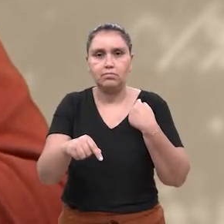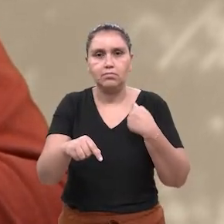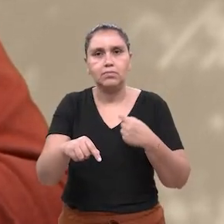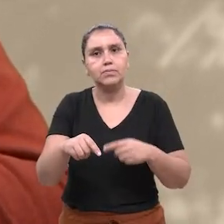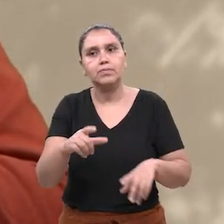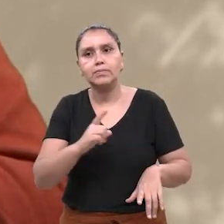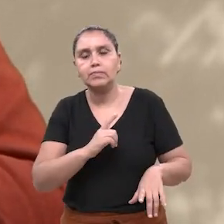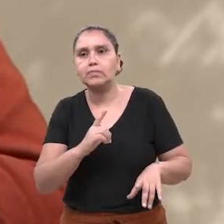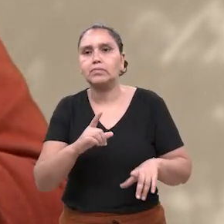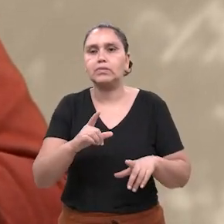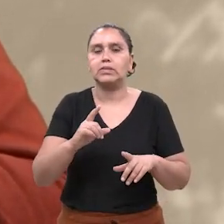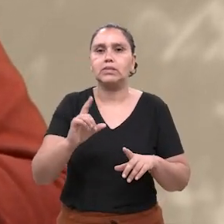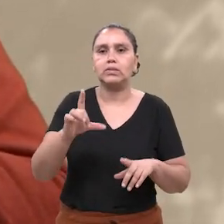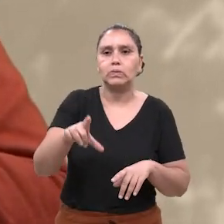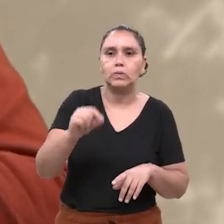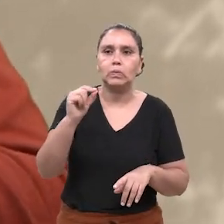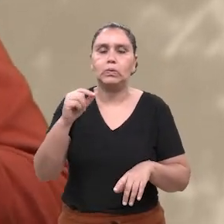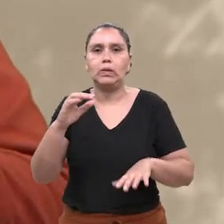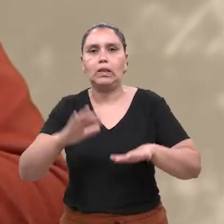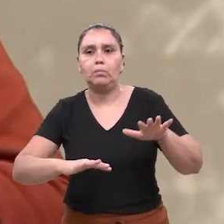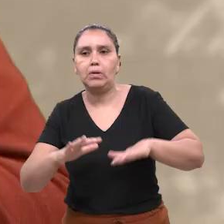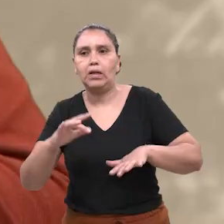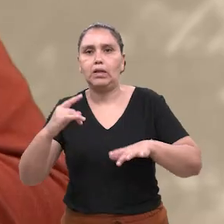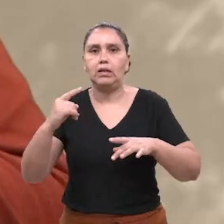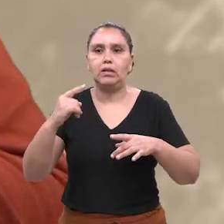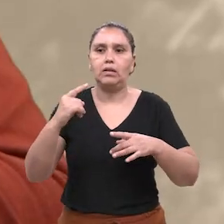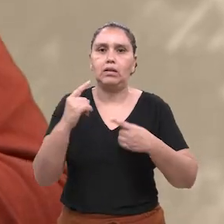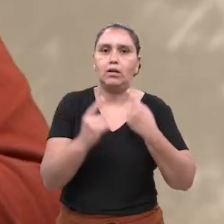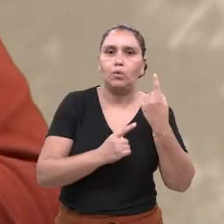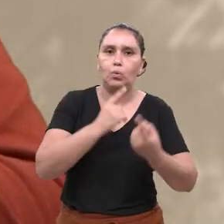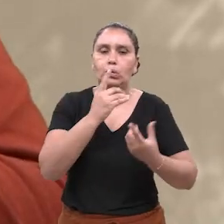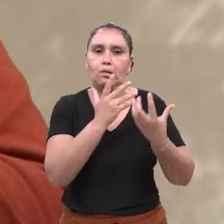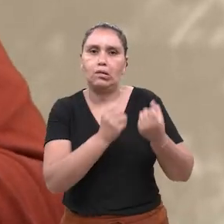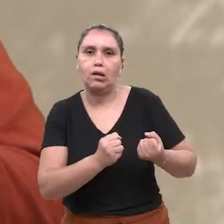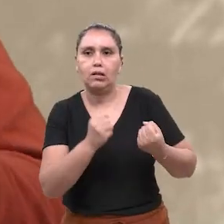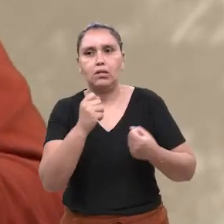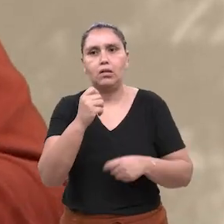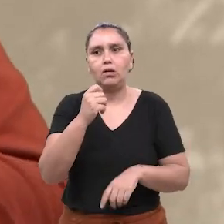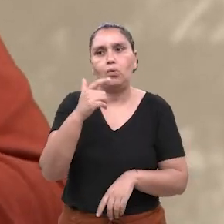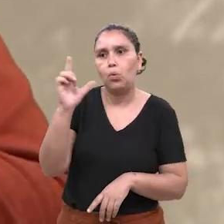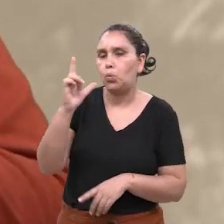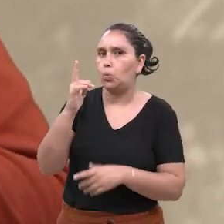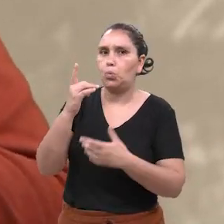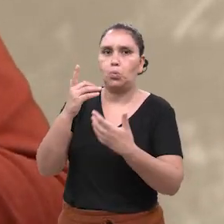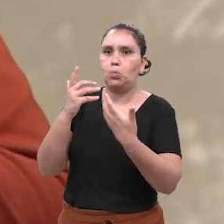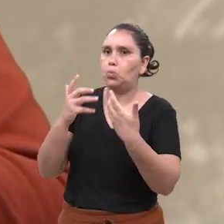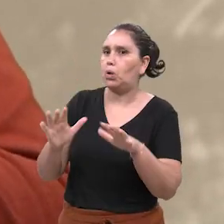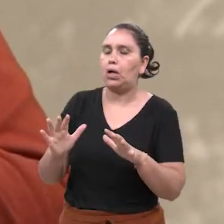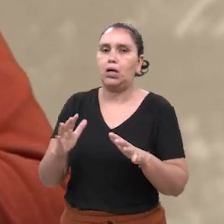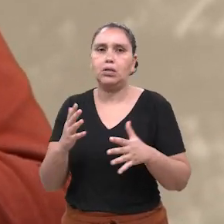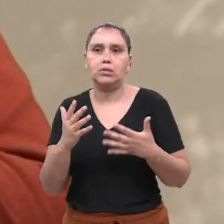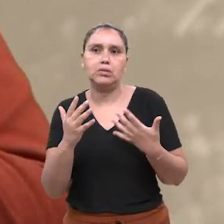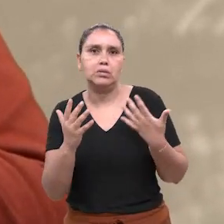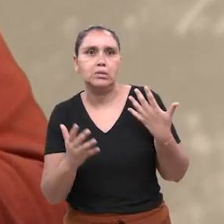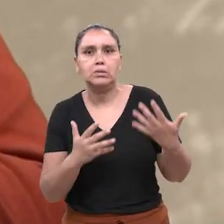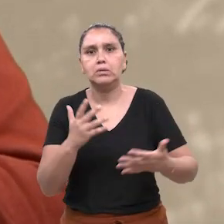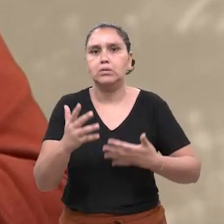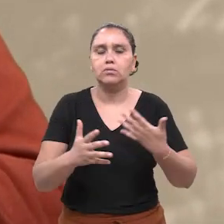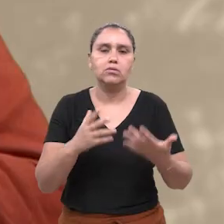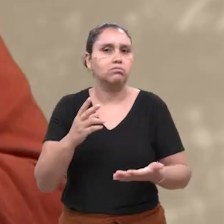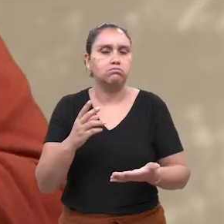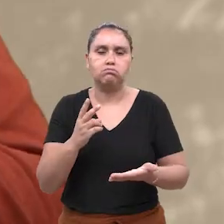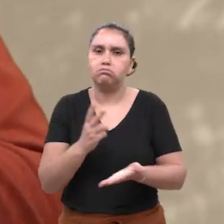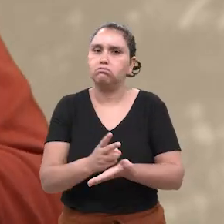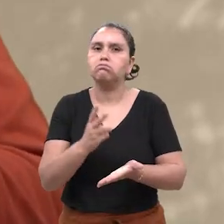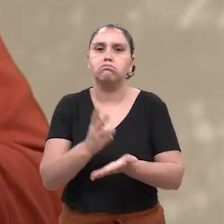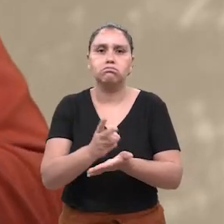decisão da qual houve bastante protesto dentro da Câmara, partindo dos vereadores, né, de alguns